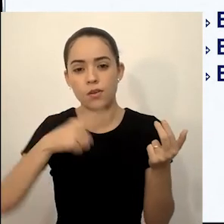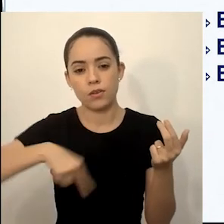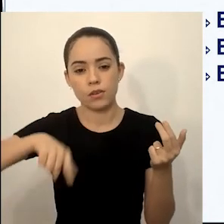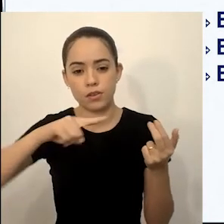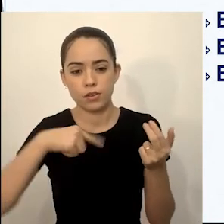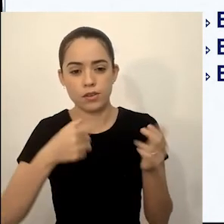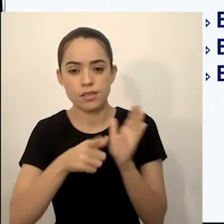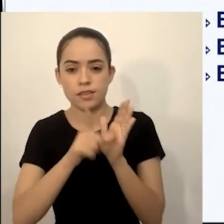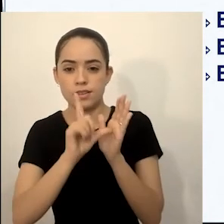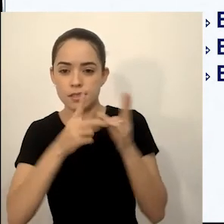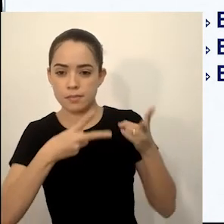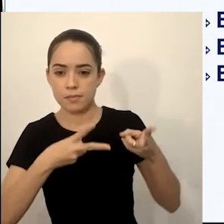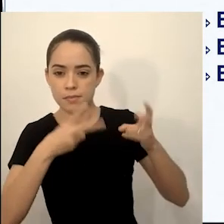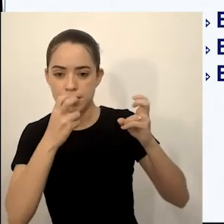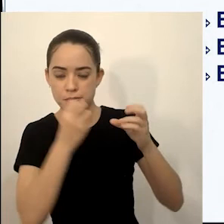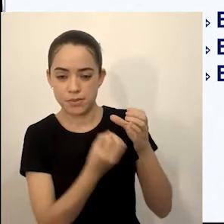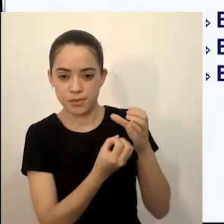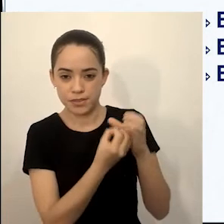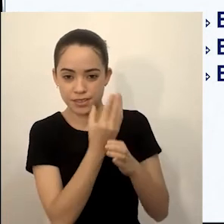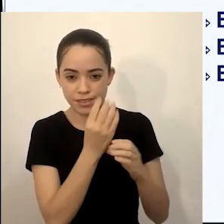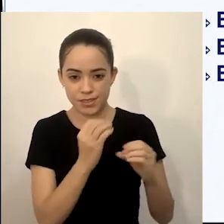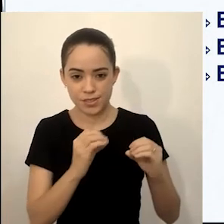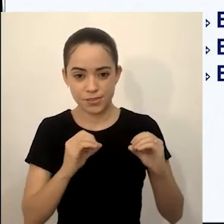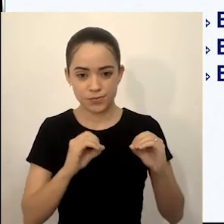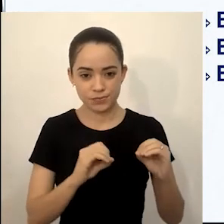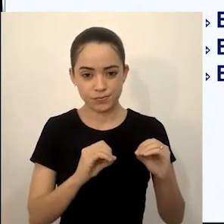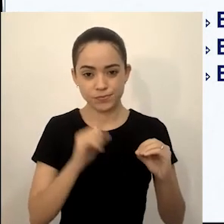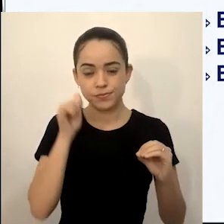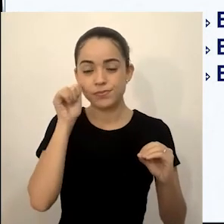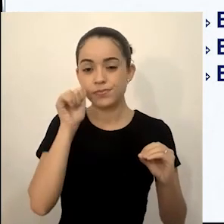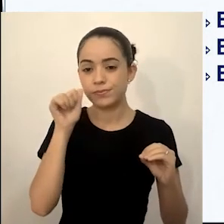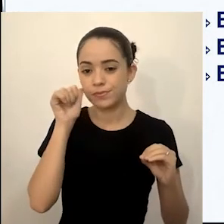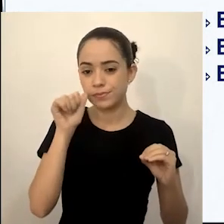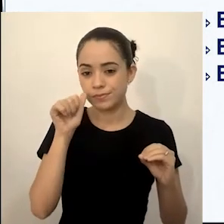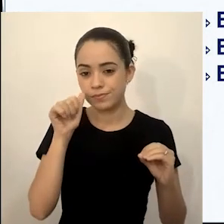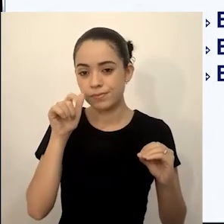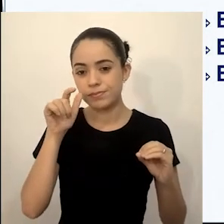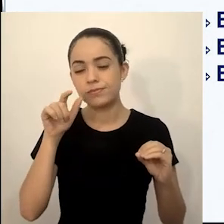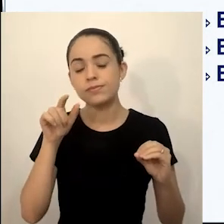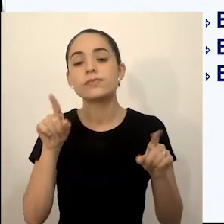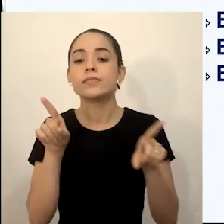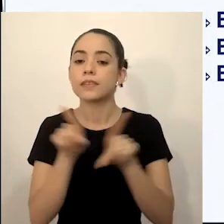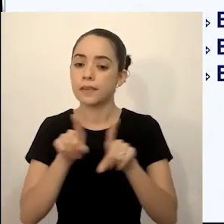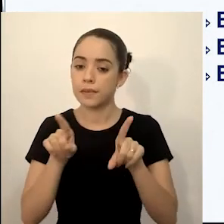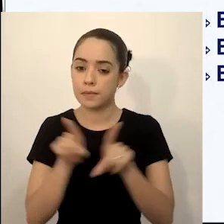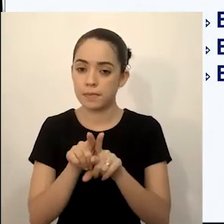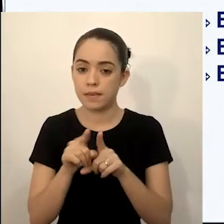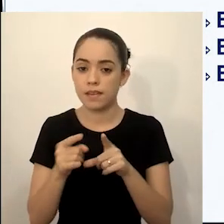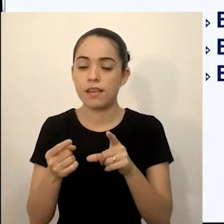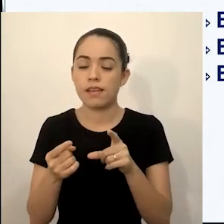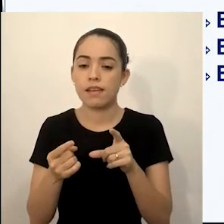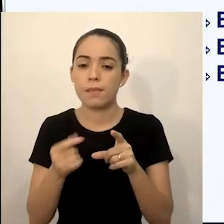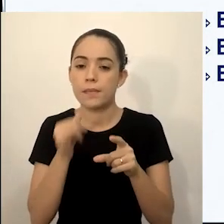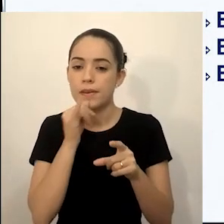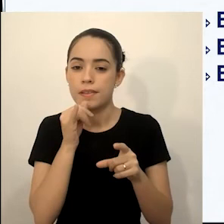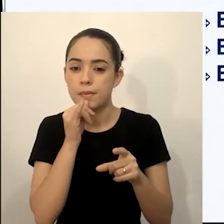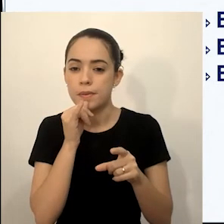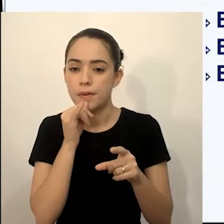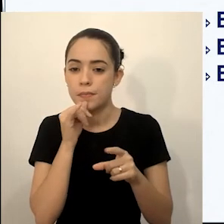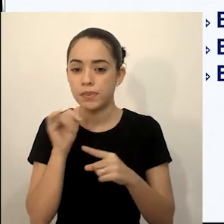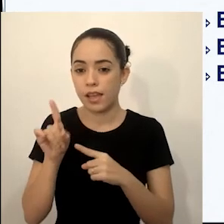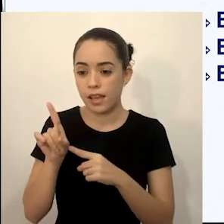Igualmente ao observado na ovogênese em fêmeas, a